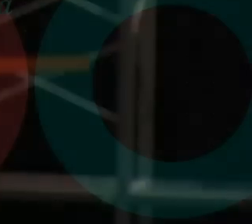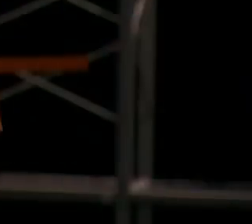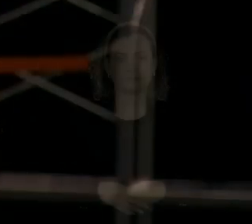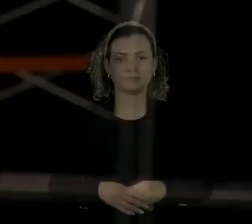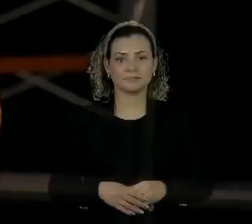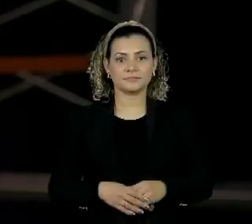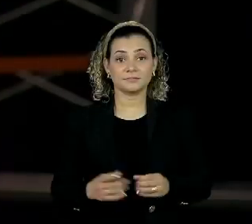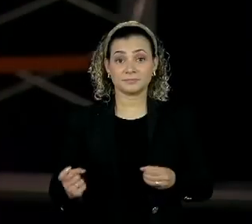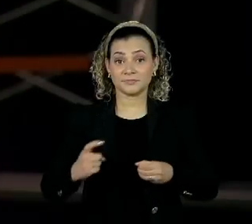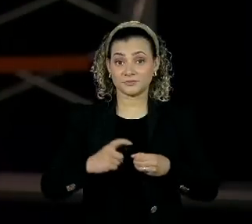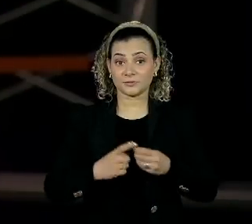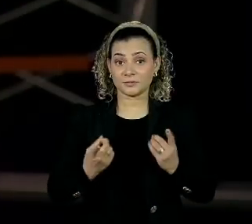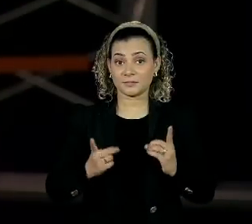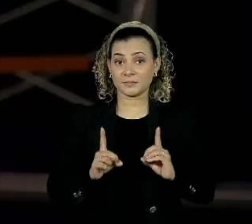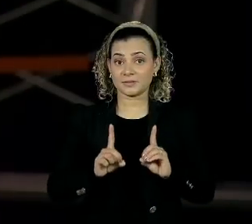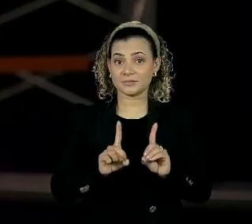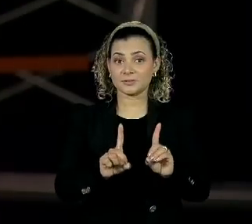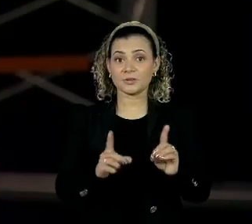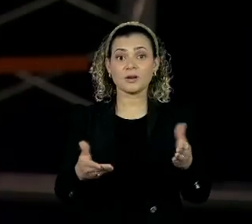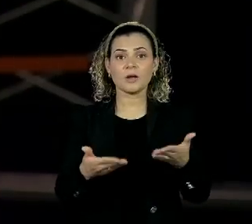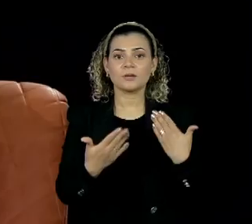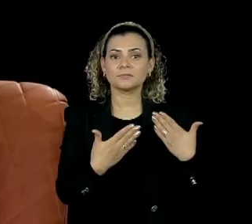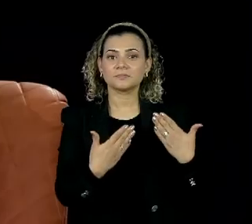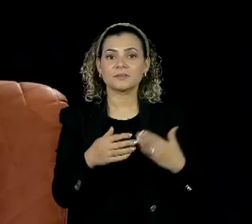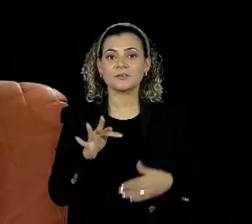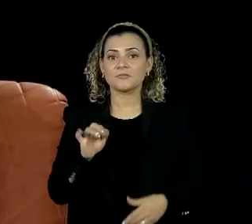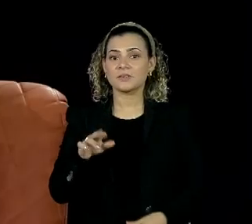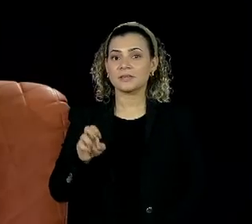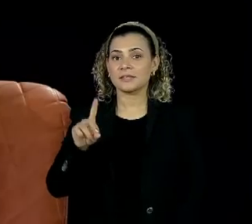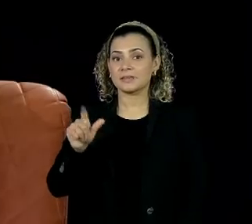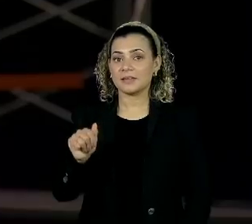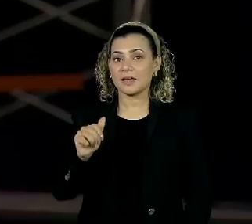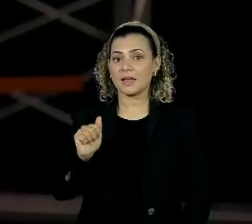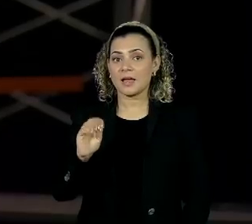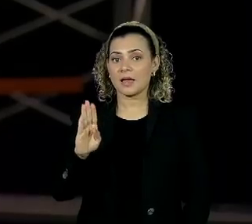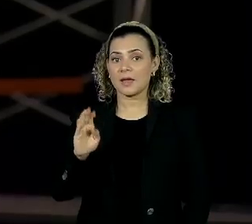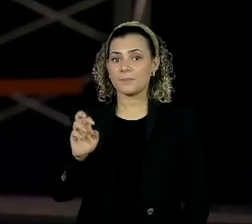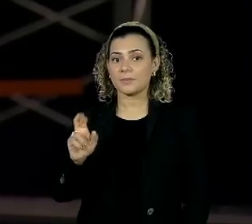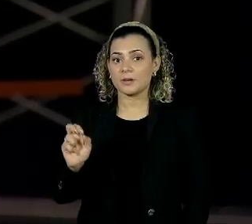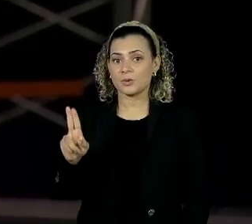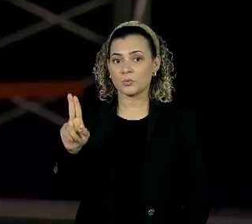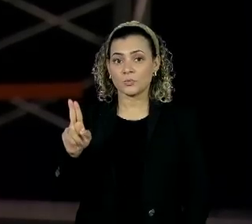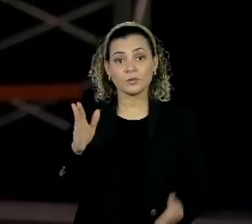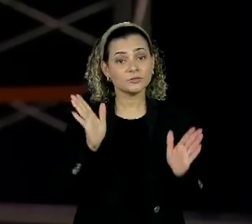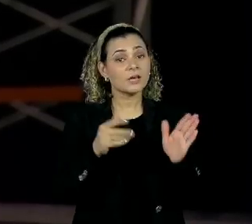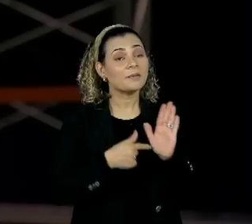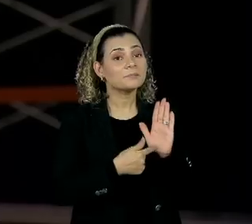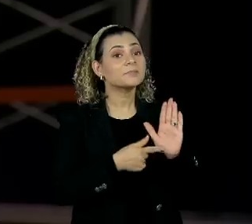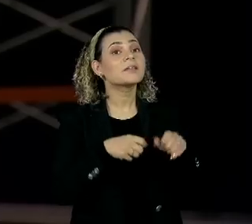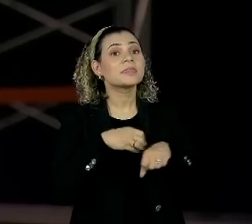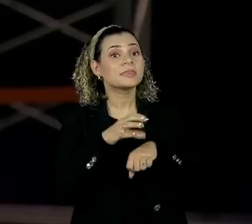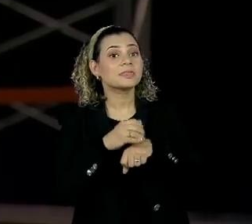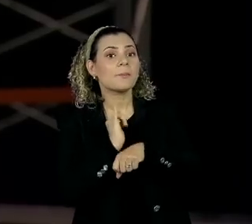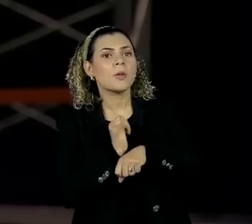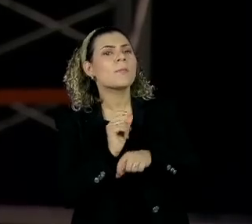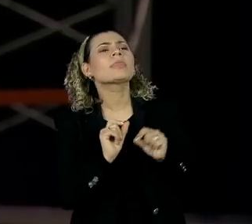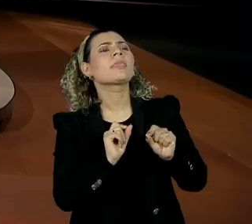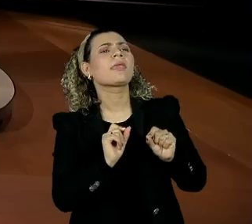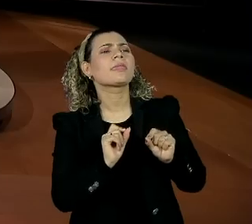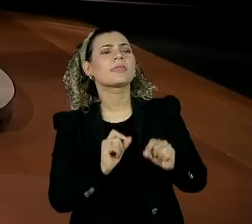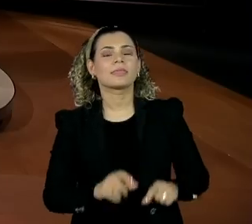De volta com Persona e hoje nosso bate-papo é com Fernanda Abreu. E a gente já abre esse bloco com um depoimento. Dá uma olhada de quem é.